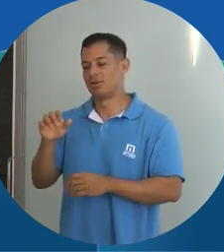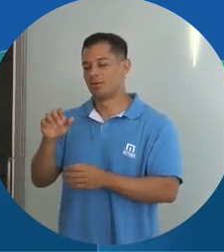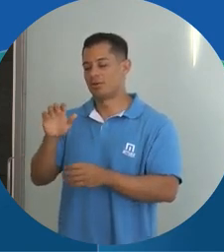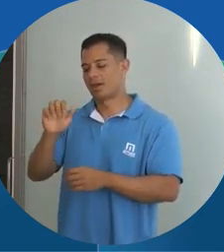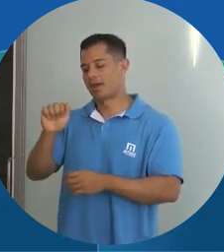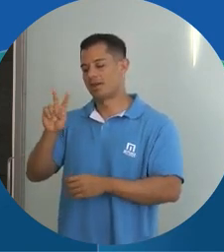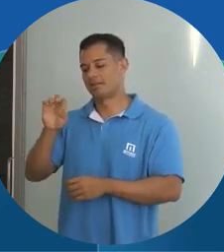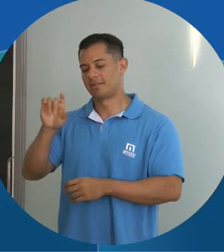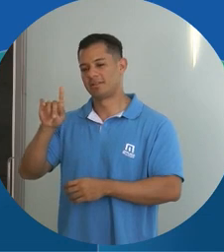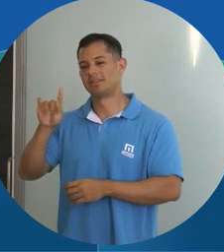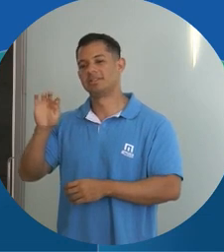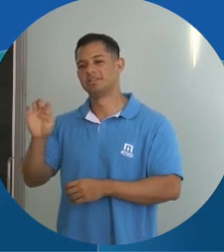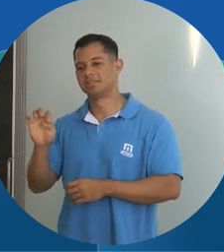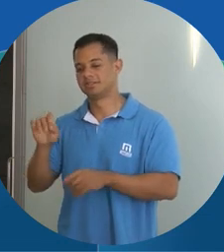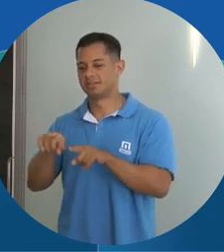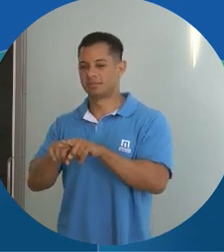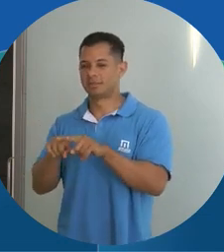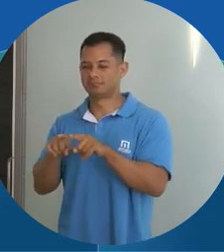processo da